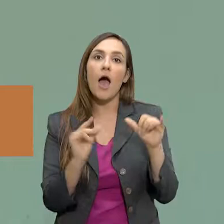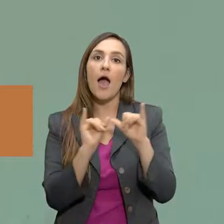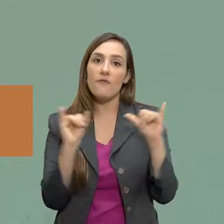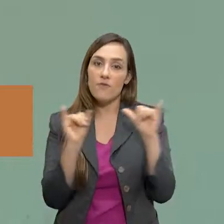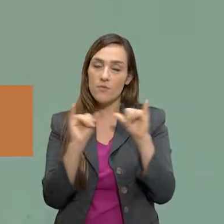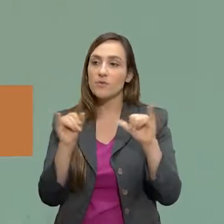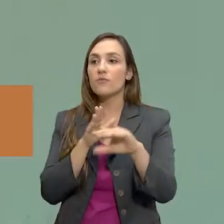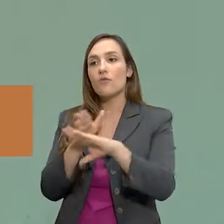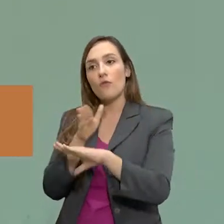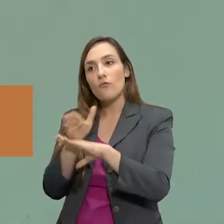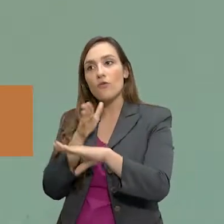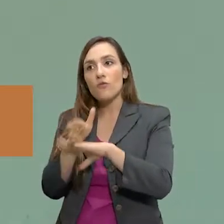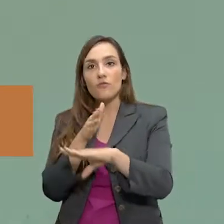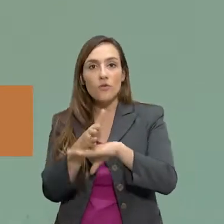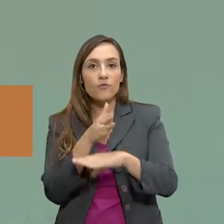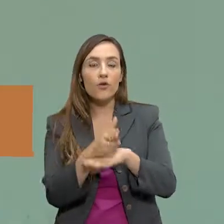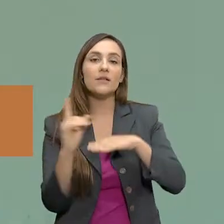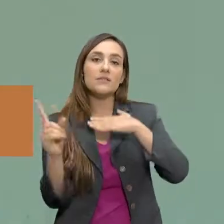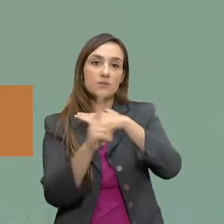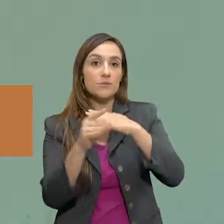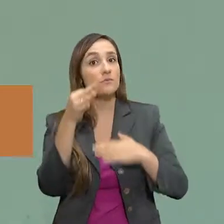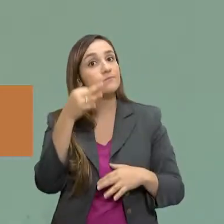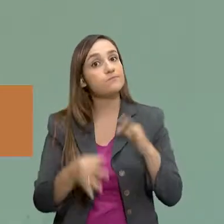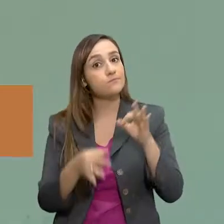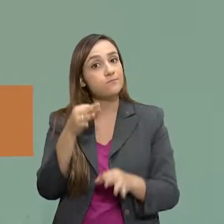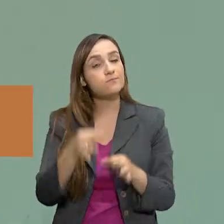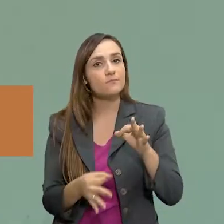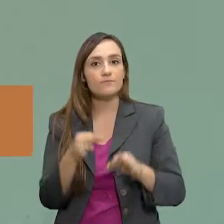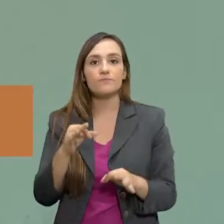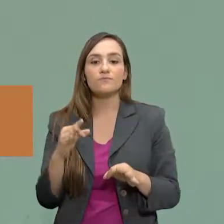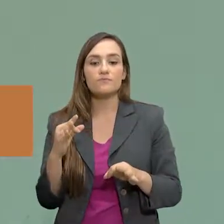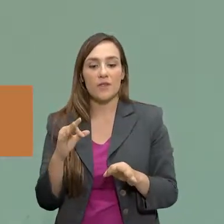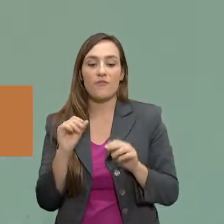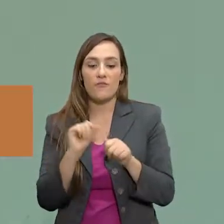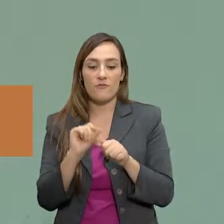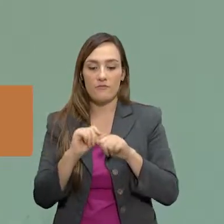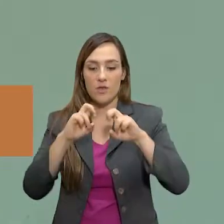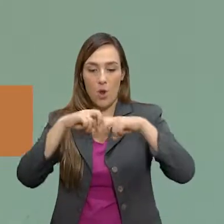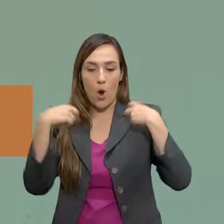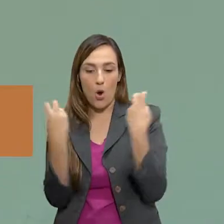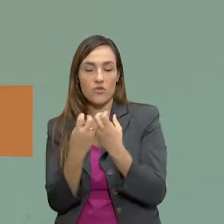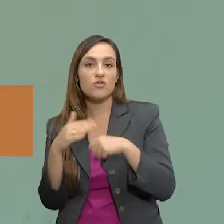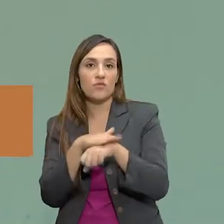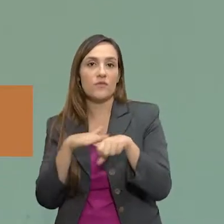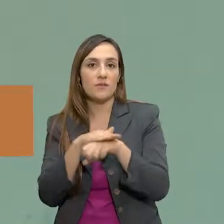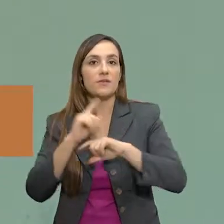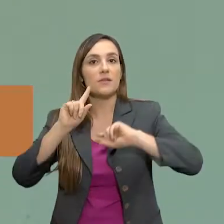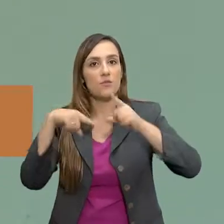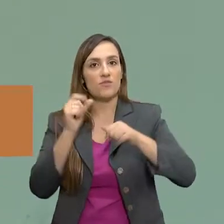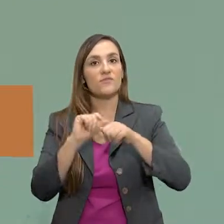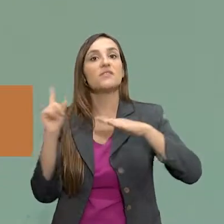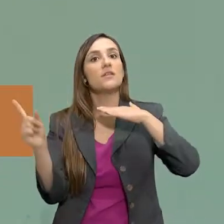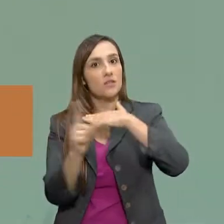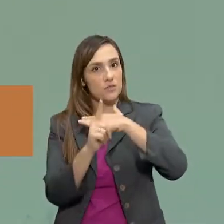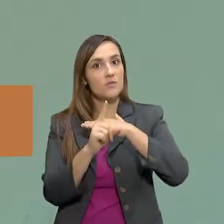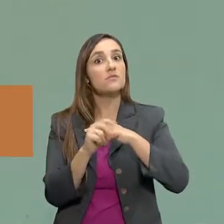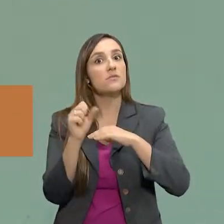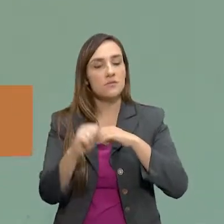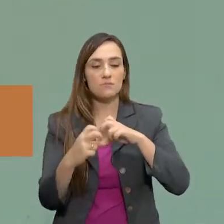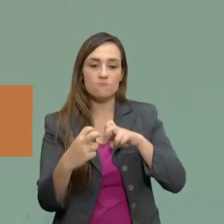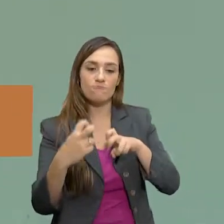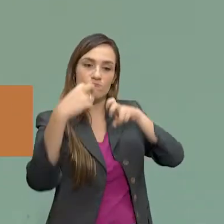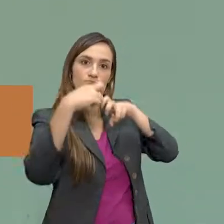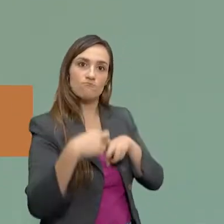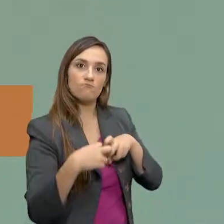atendimento voltado para as questões de violência de gênero. E assim a gente fez. Eram rodas de conversa para as mulheres e posteriormente o atendimento